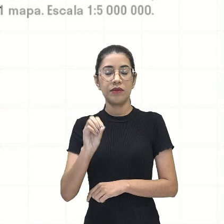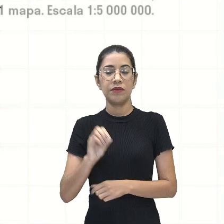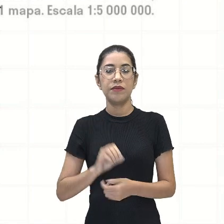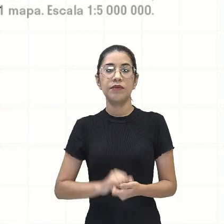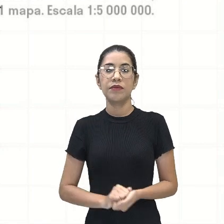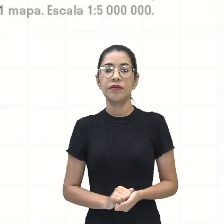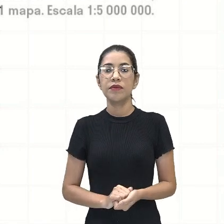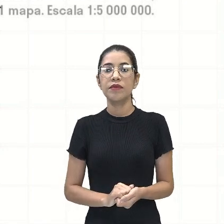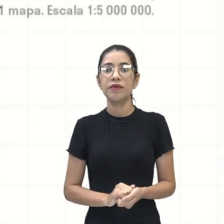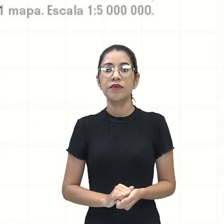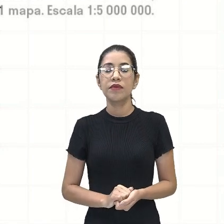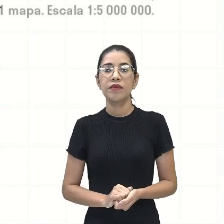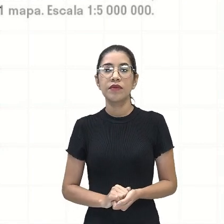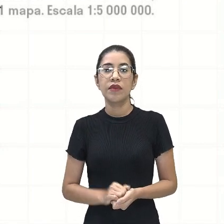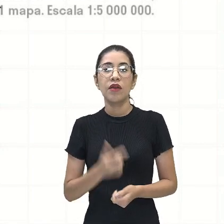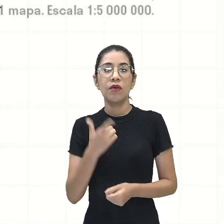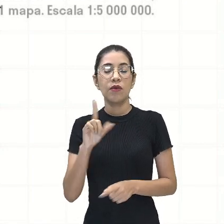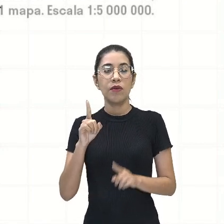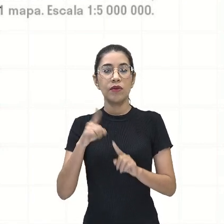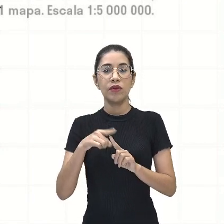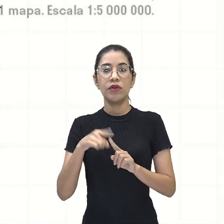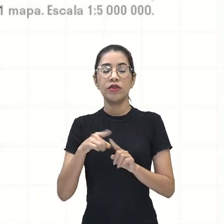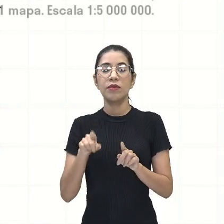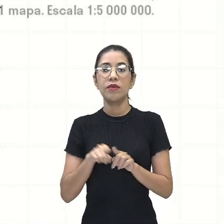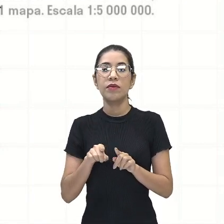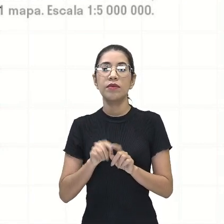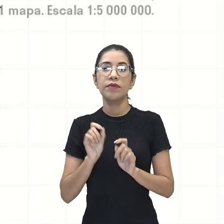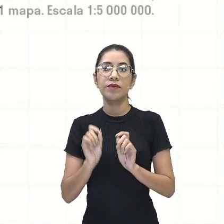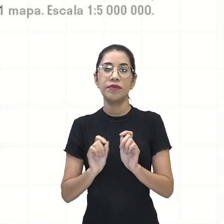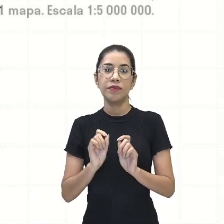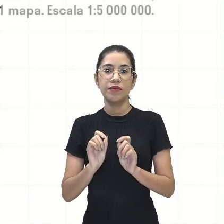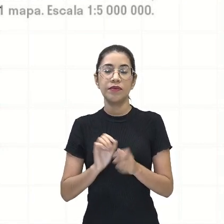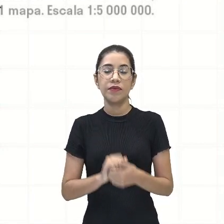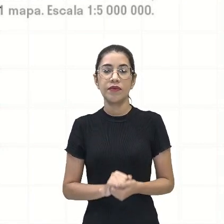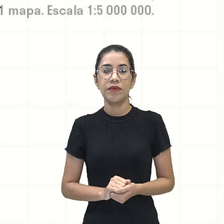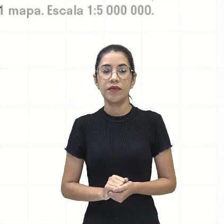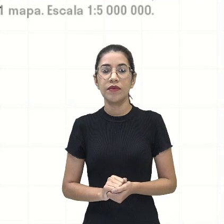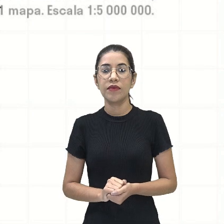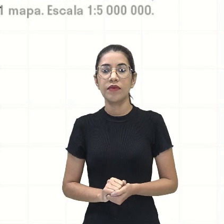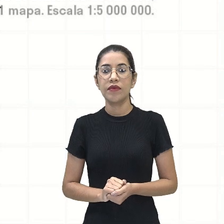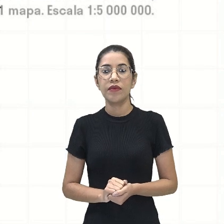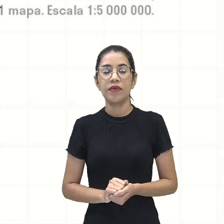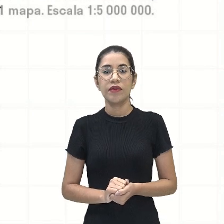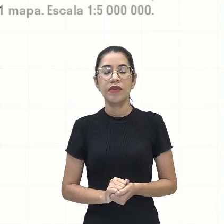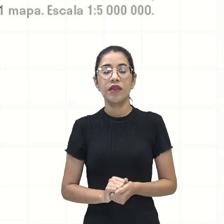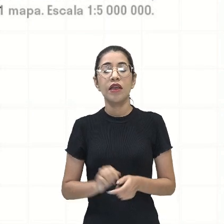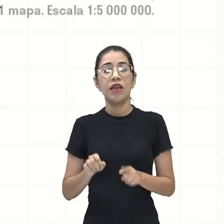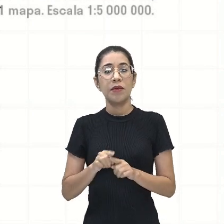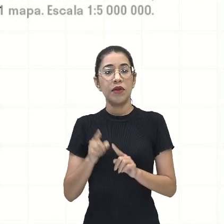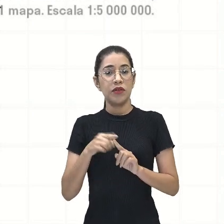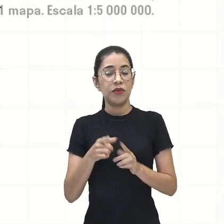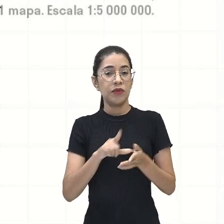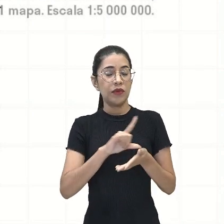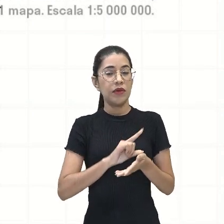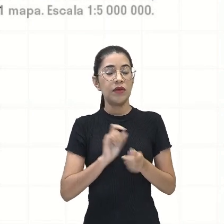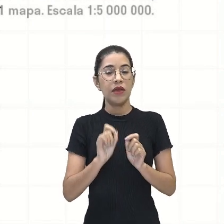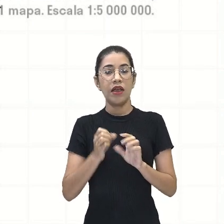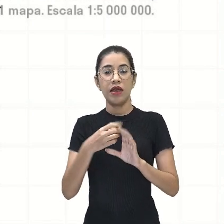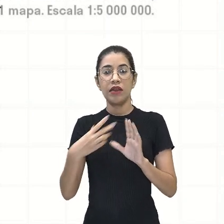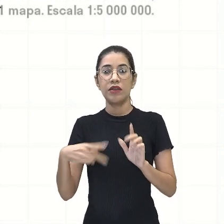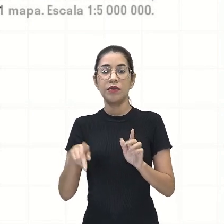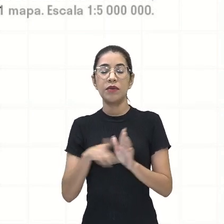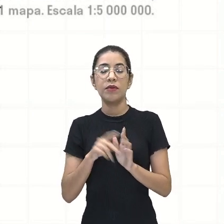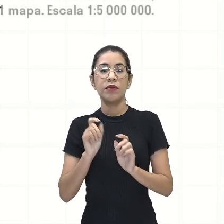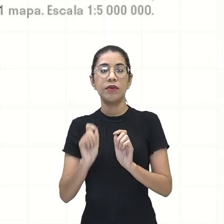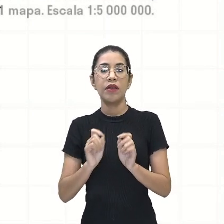ver também o outro tipo de clima, também o zona equatorial, ele caracteriza-se pelas